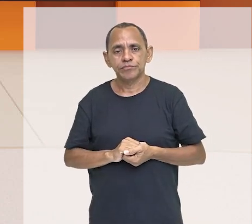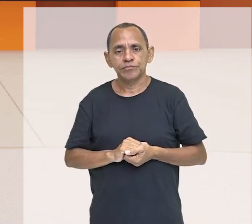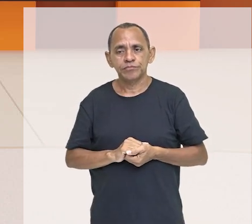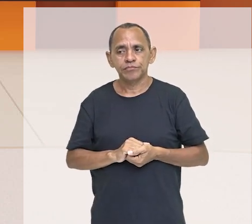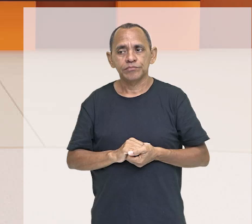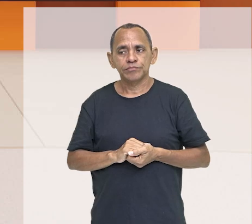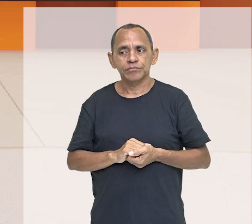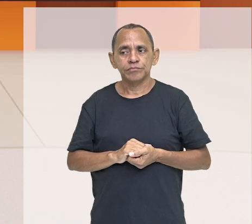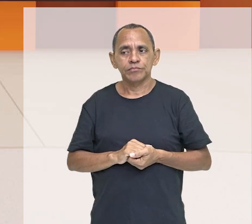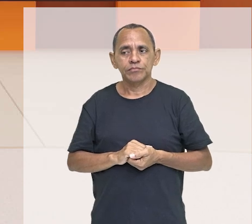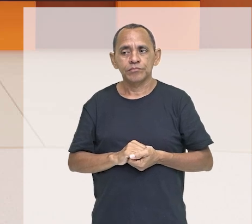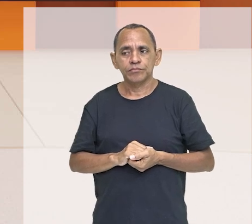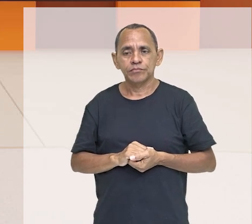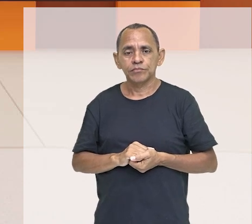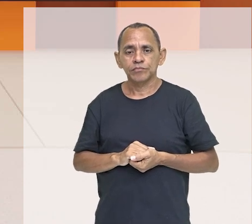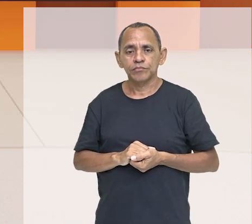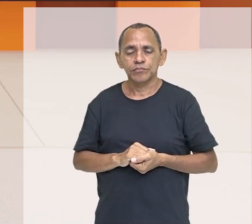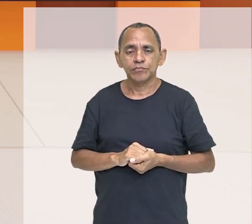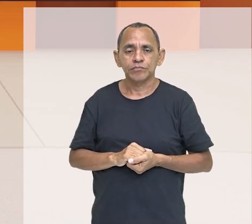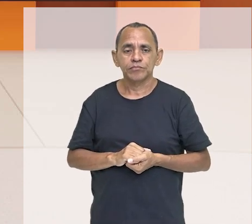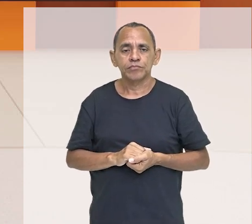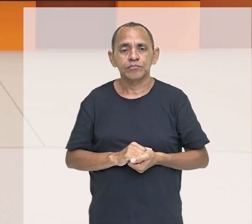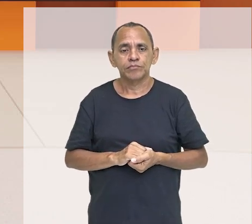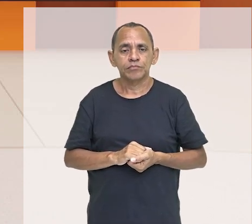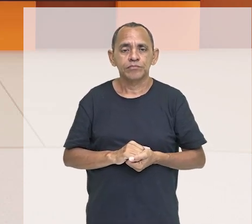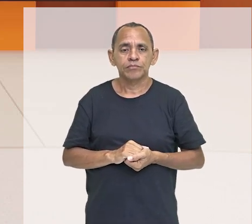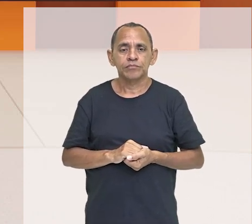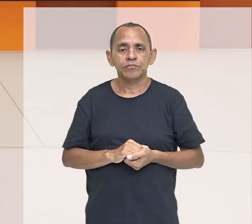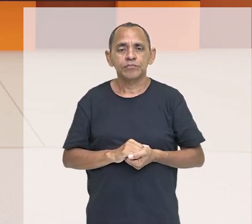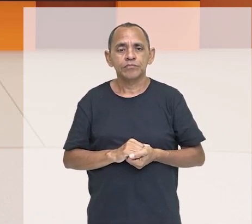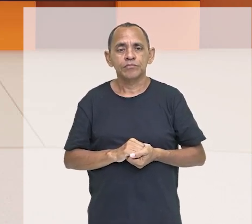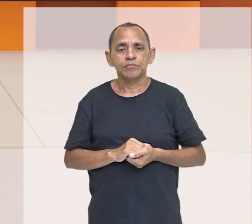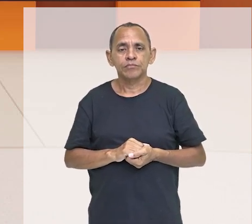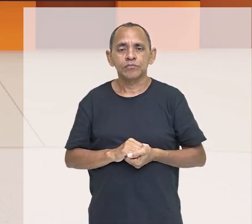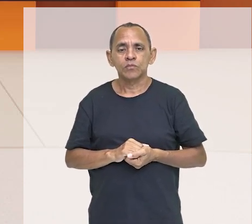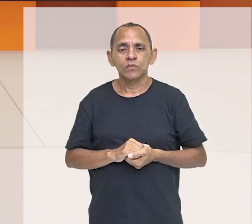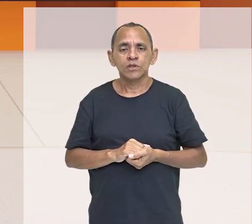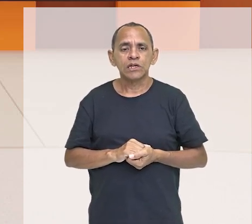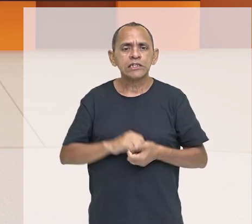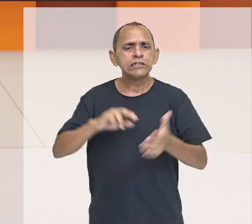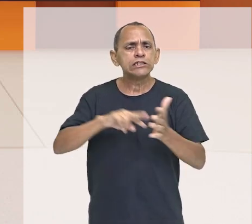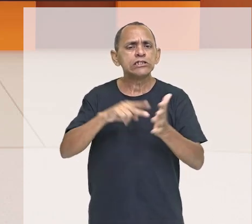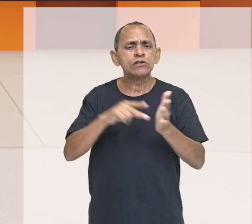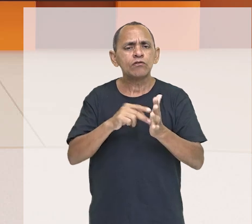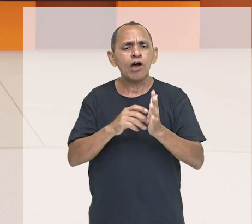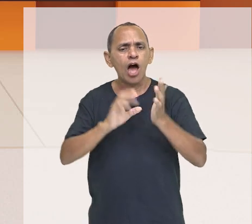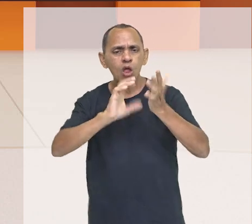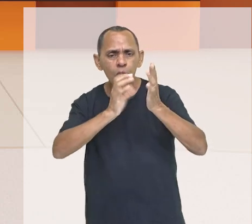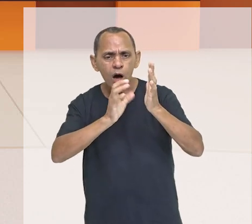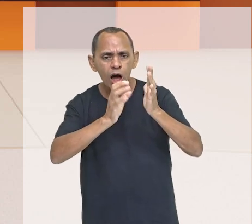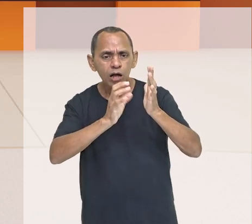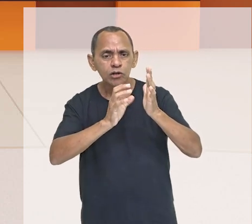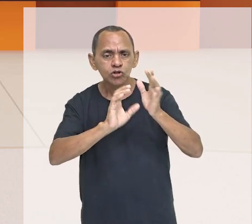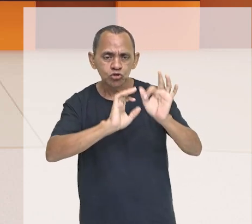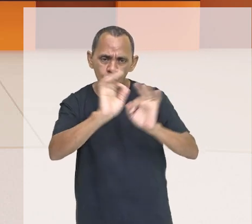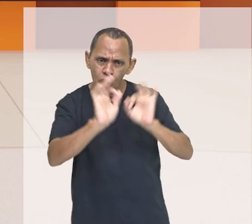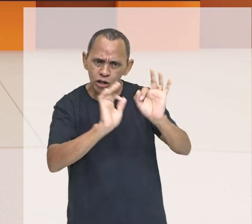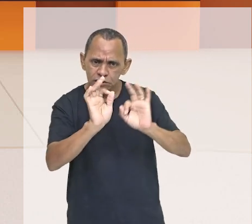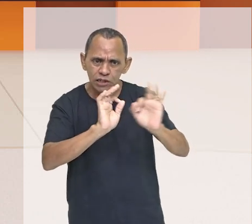certo? Muito bem. Então, o que são partidos políticos? Os partidos políticos